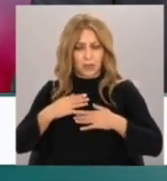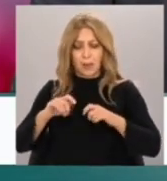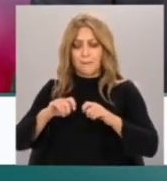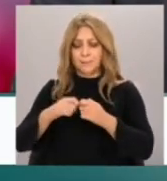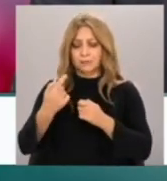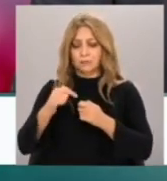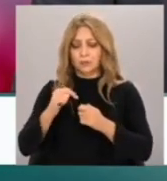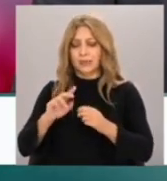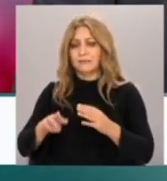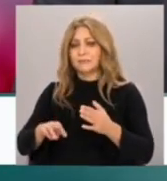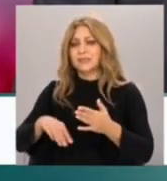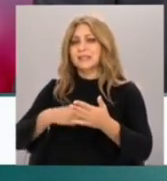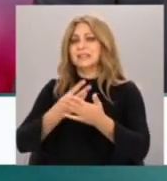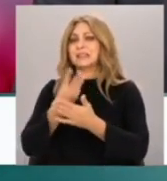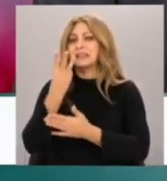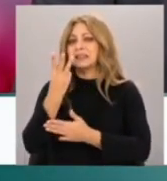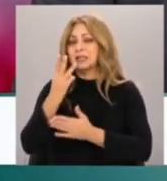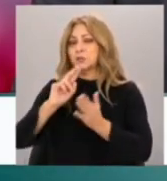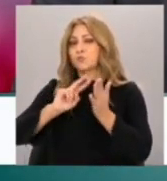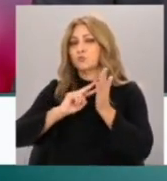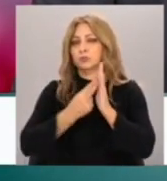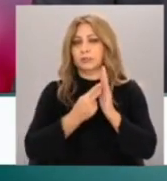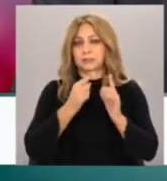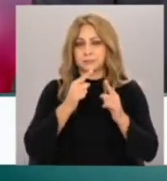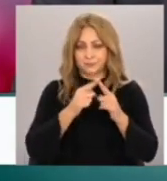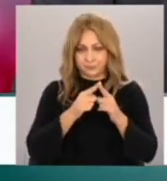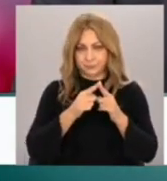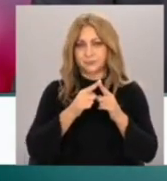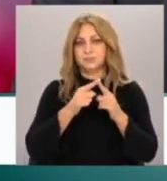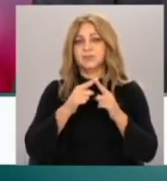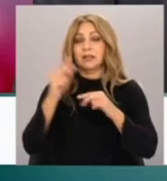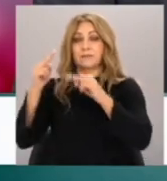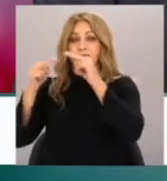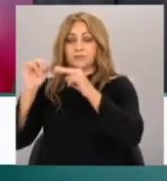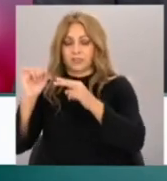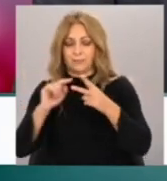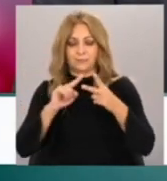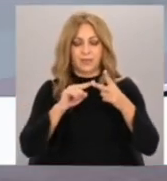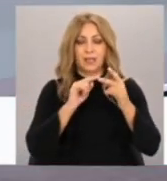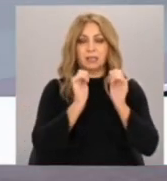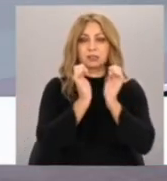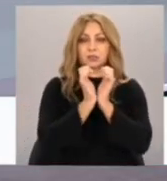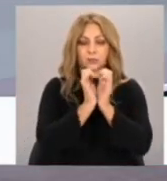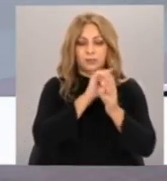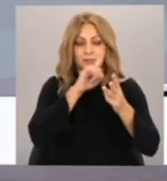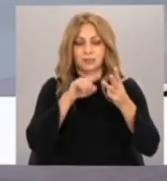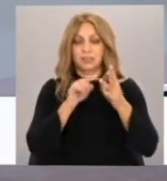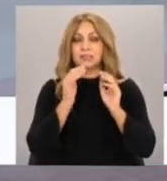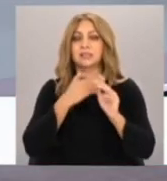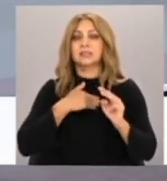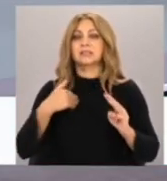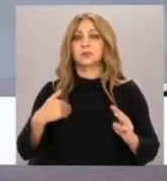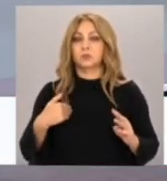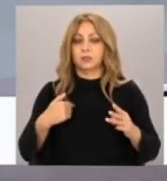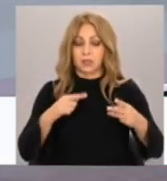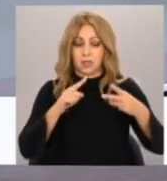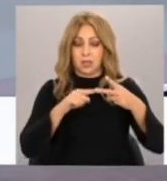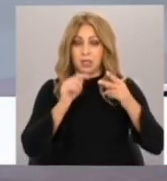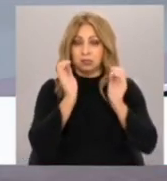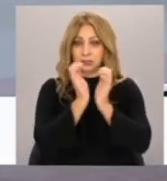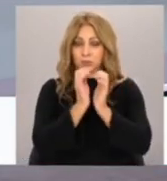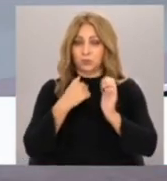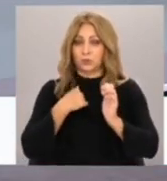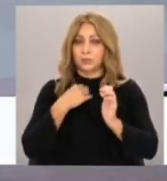três reformas estruturais do coisas importantes do país esta de fiscal que estamos a falar da Segurança Social e da saúde e da Segurança Social a forma